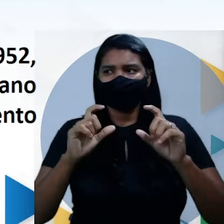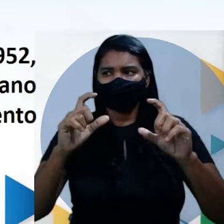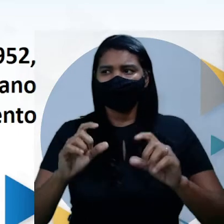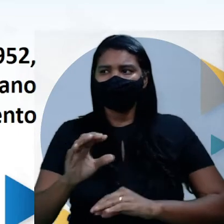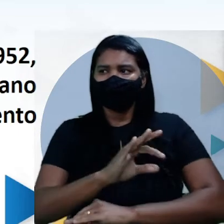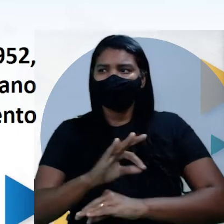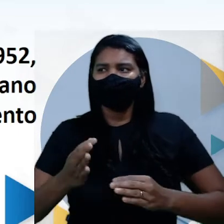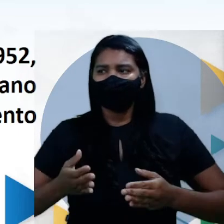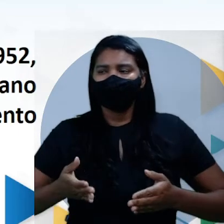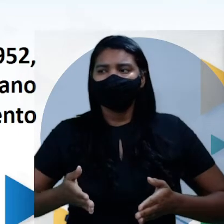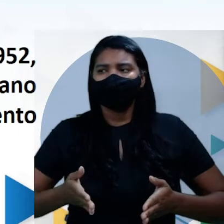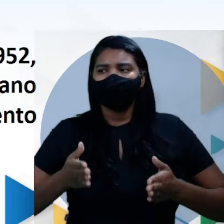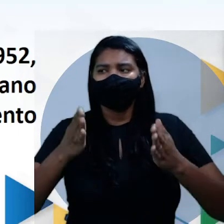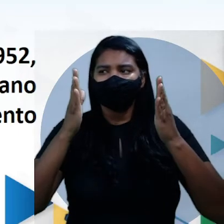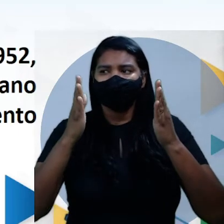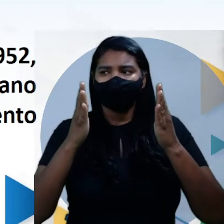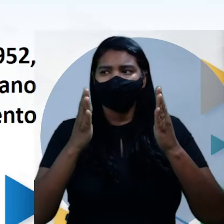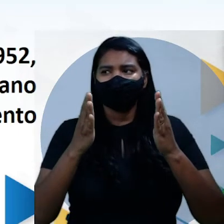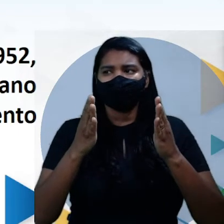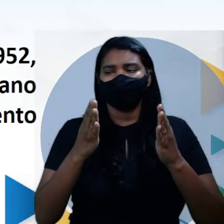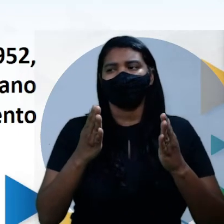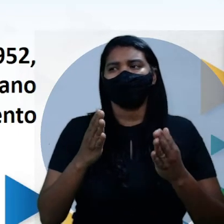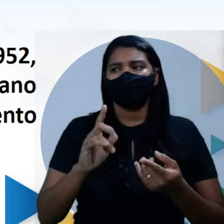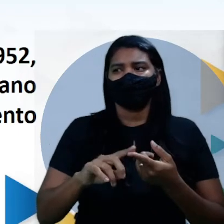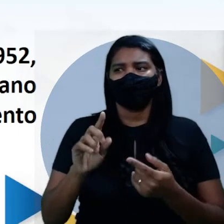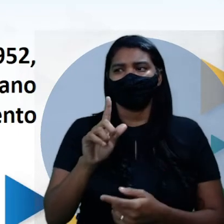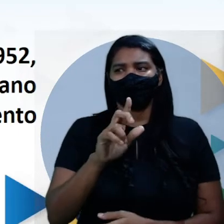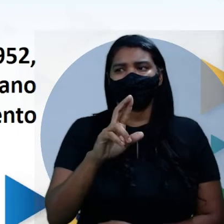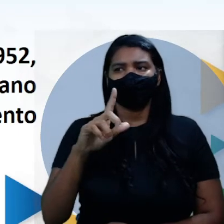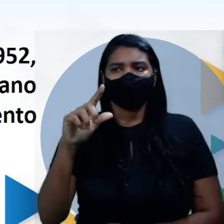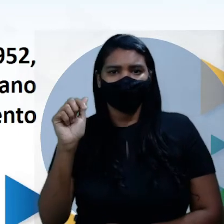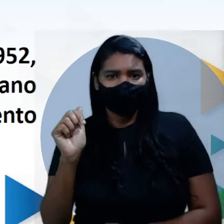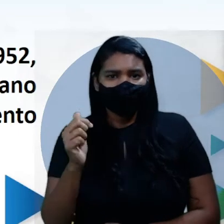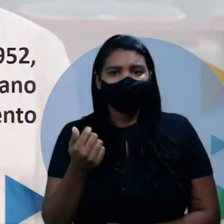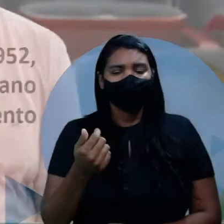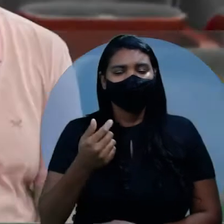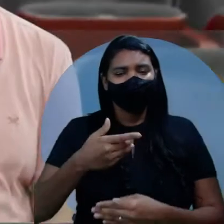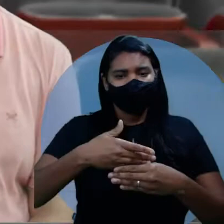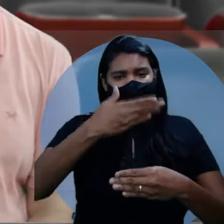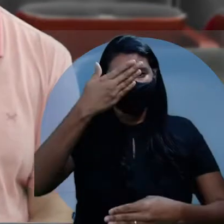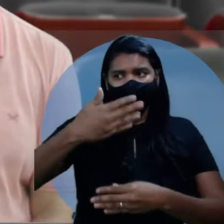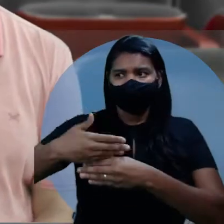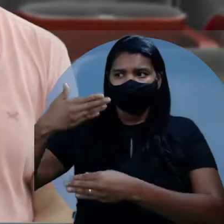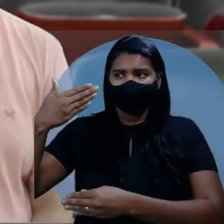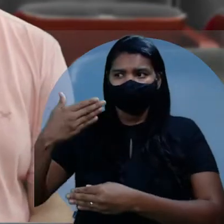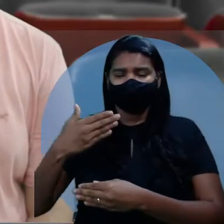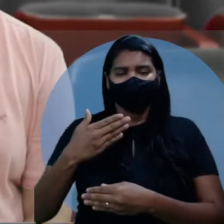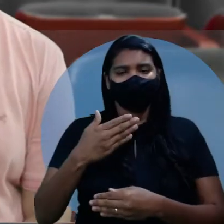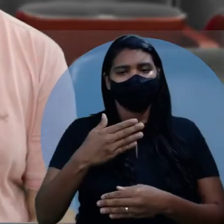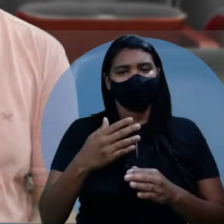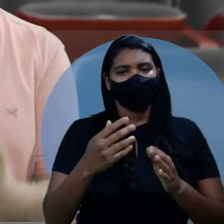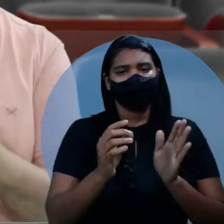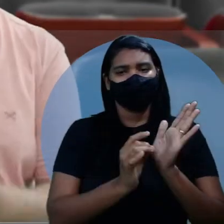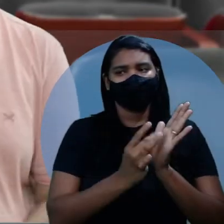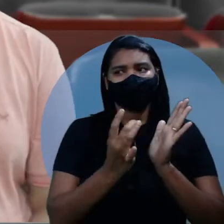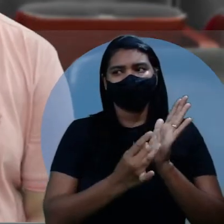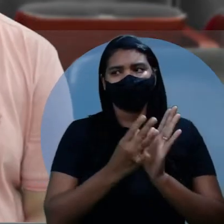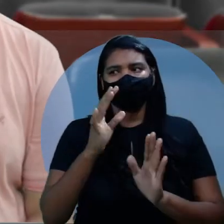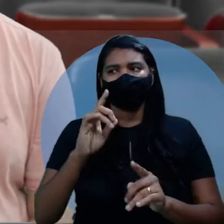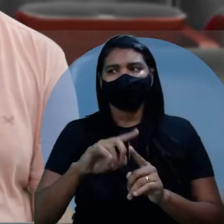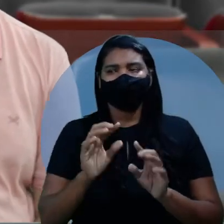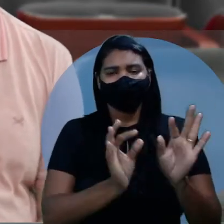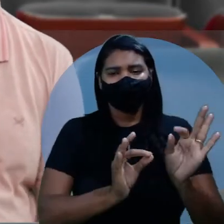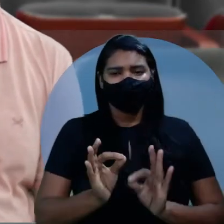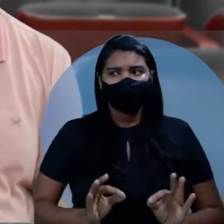mantidas, a obra de Lula Cardoso Aires, o mural, os vitrais de Aurora. Mais adiante tem o nome